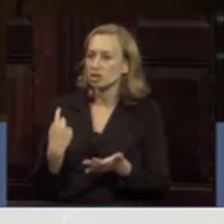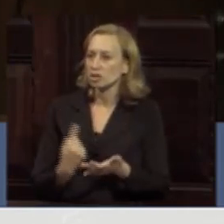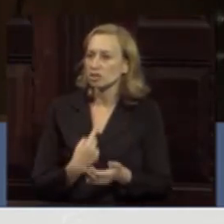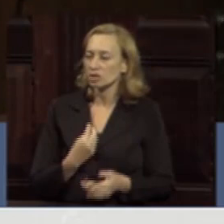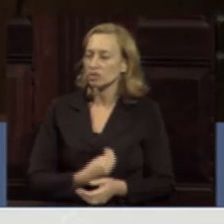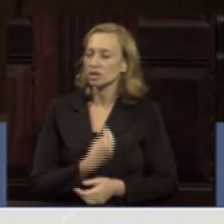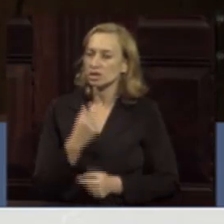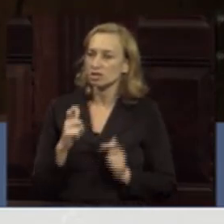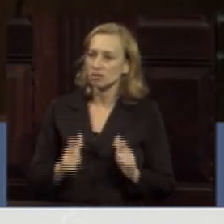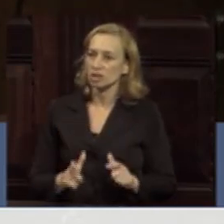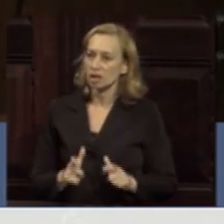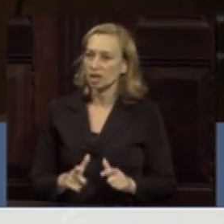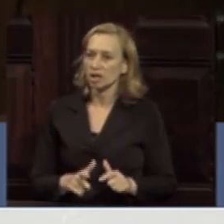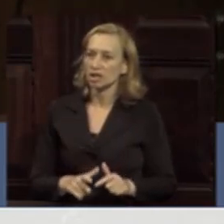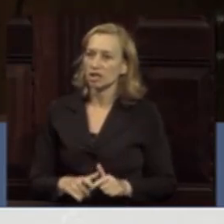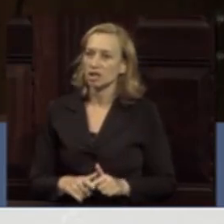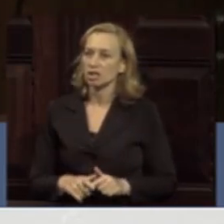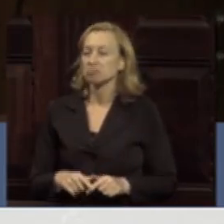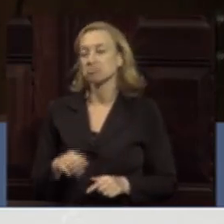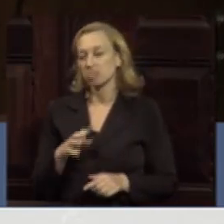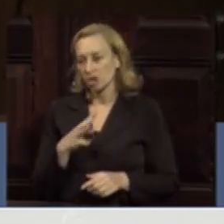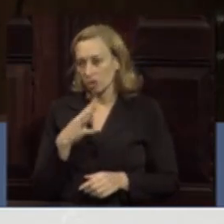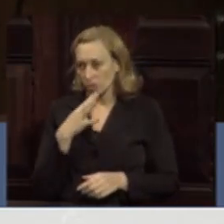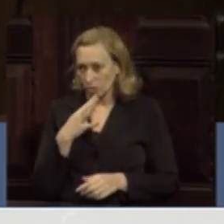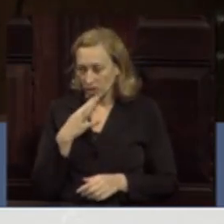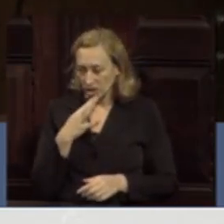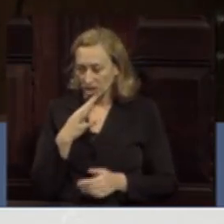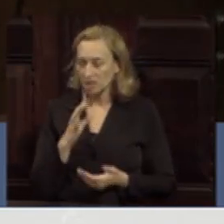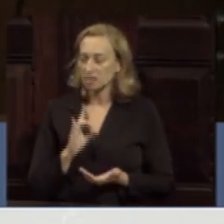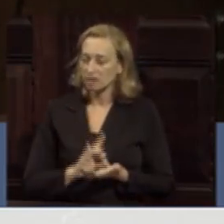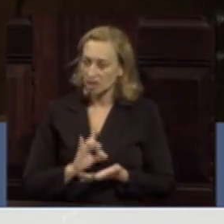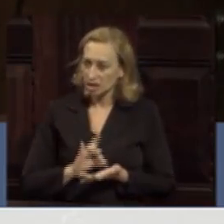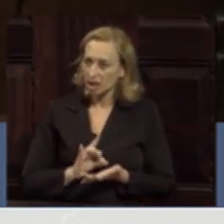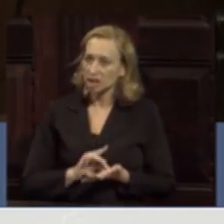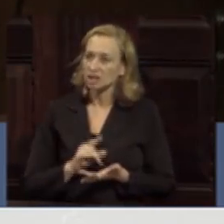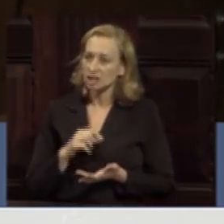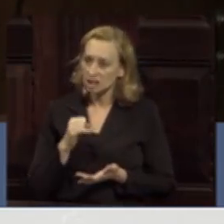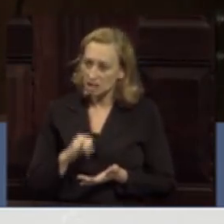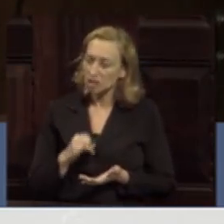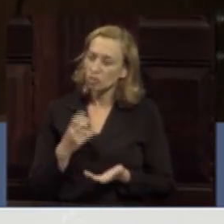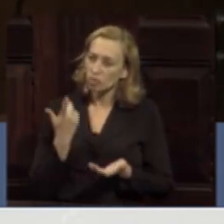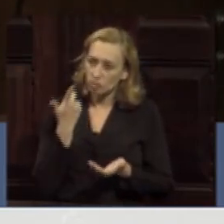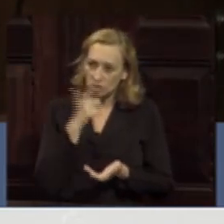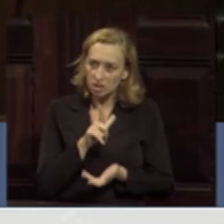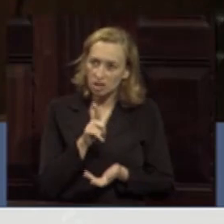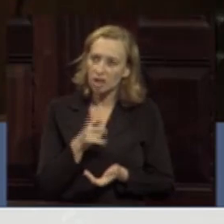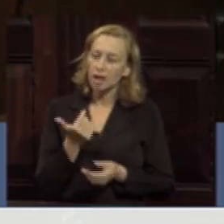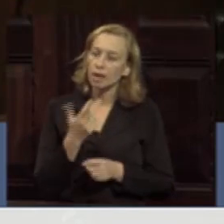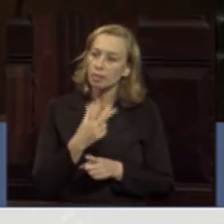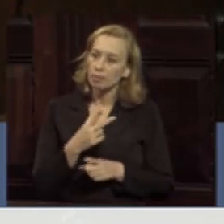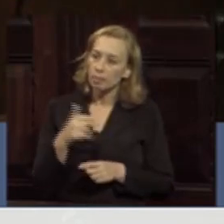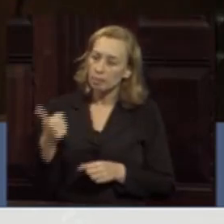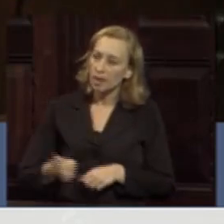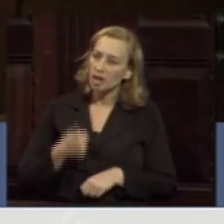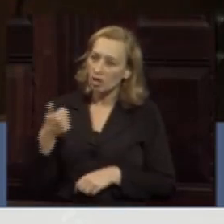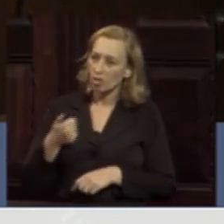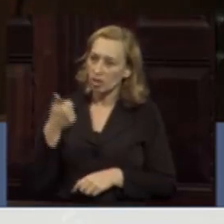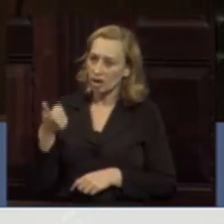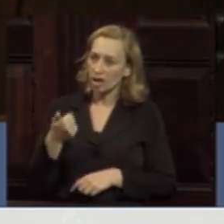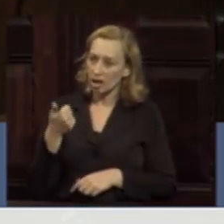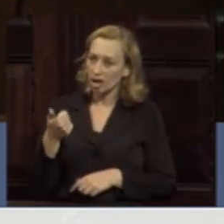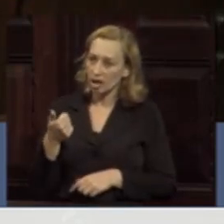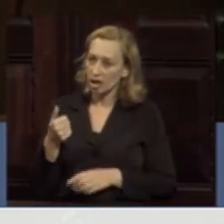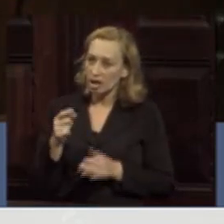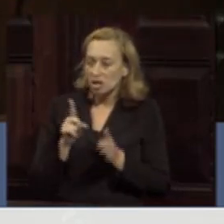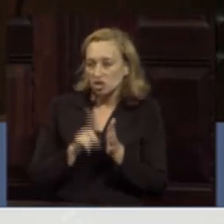quer, de novo, reconhecer se ele realmente conseguir melhorar essa questão do Canal das Taxas, toda